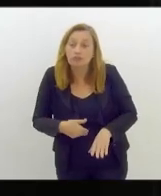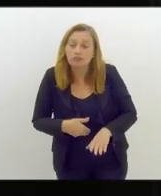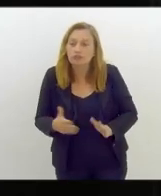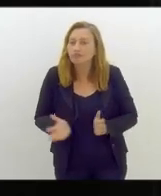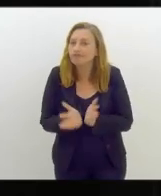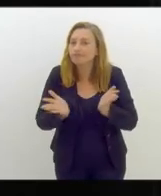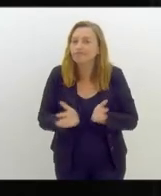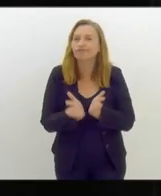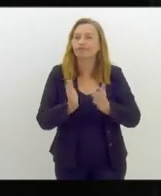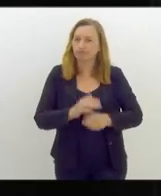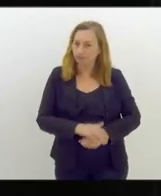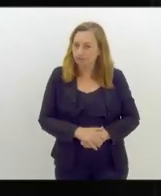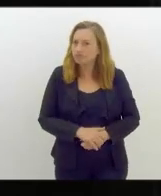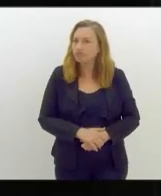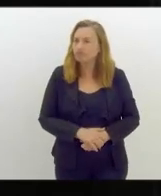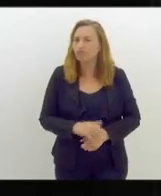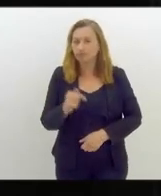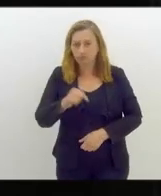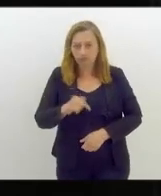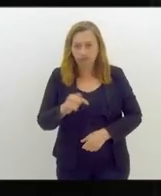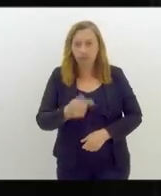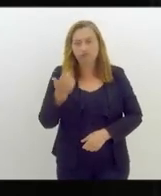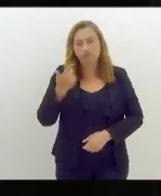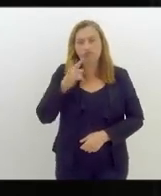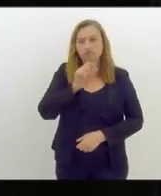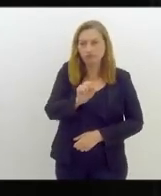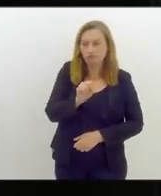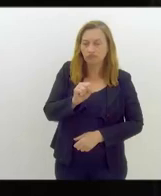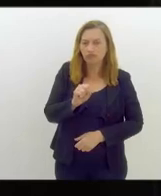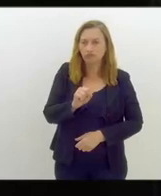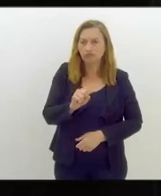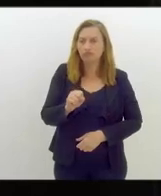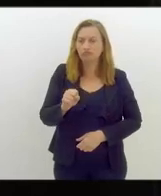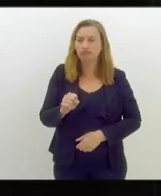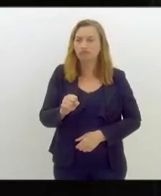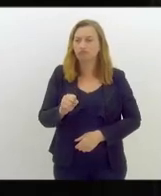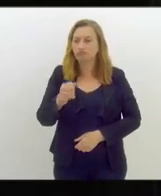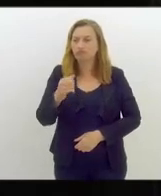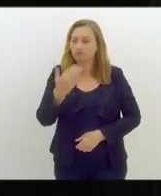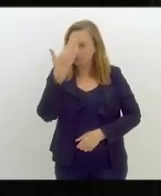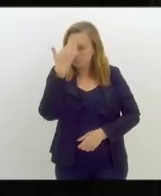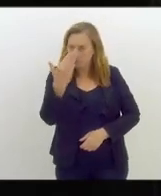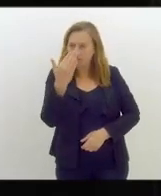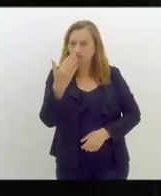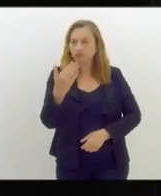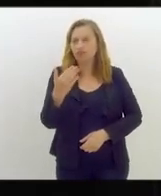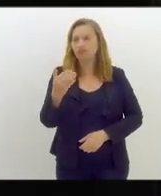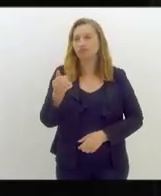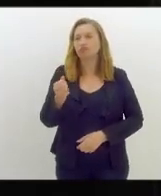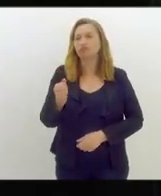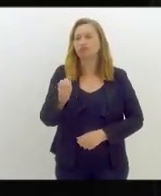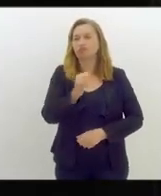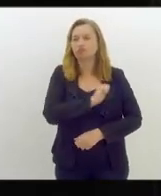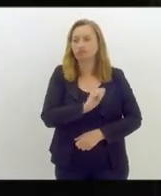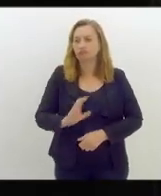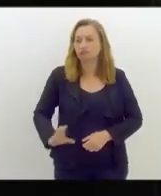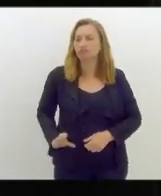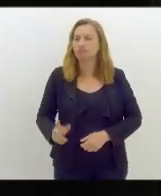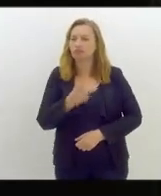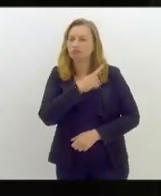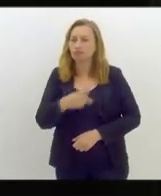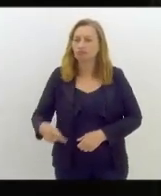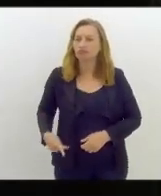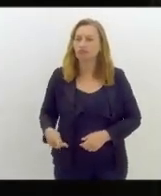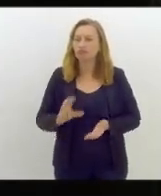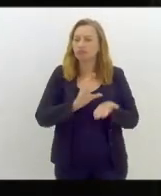miséria e à pobreza. Foi daqui que a gente conseguiu, graças à ajuda do nosso presidente André Siciliano, recursos de